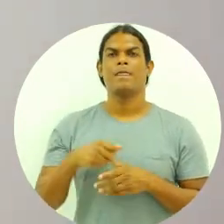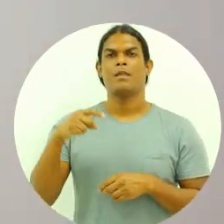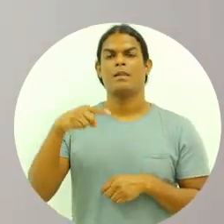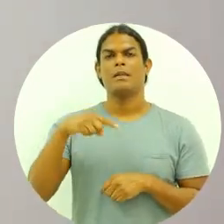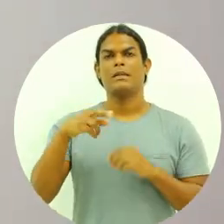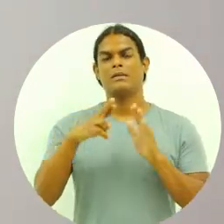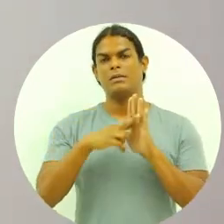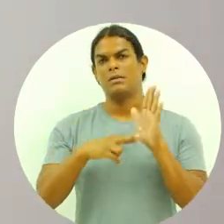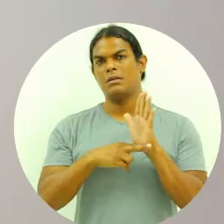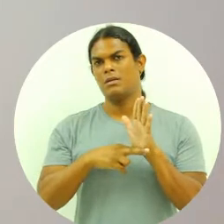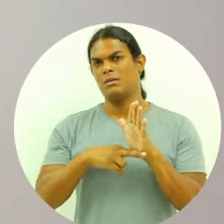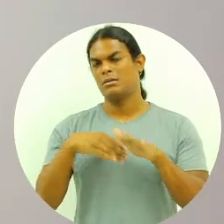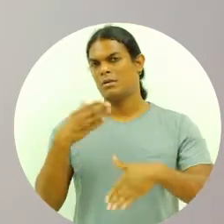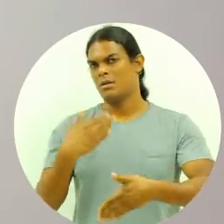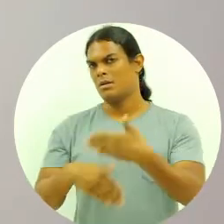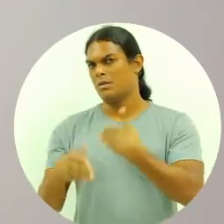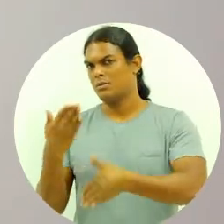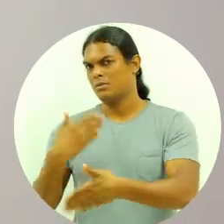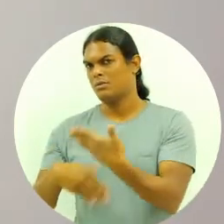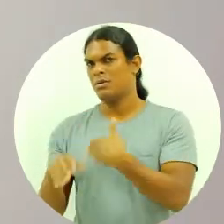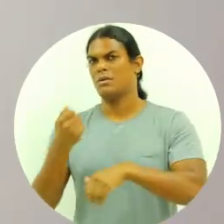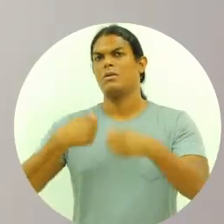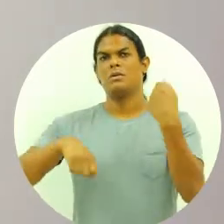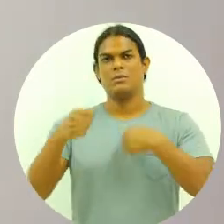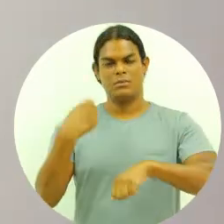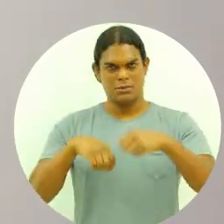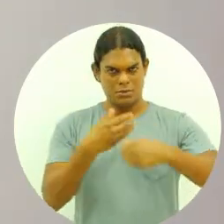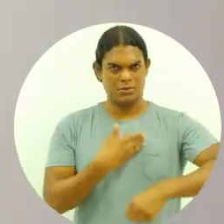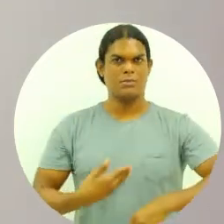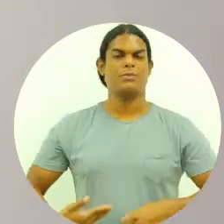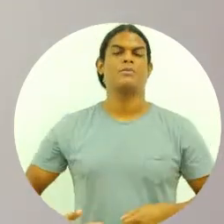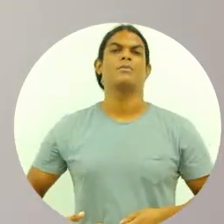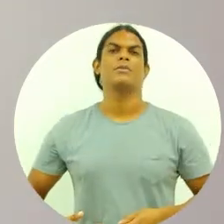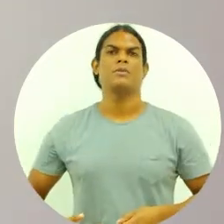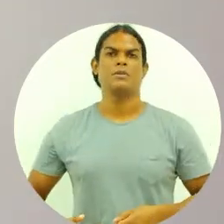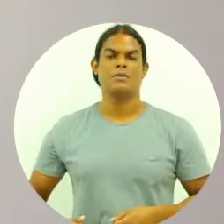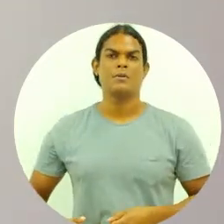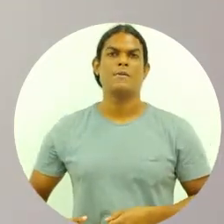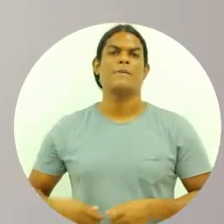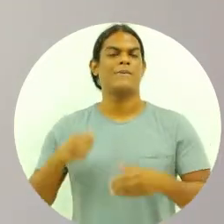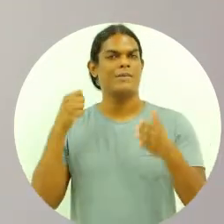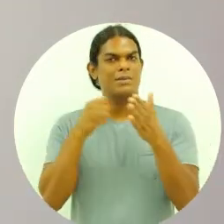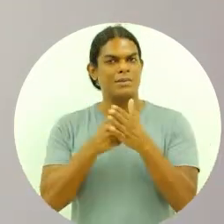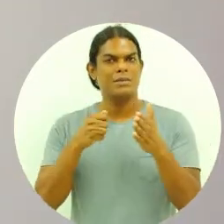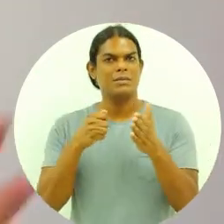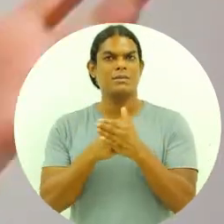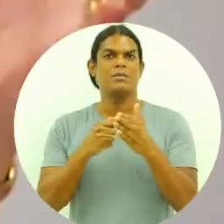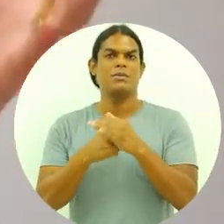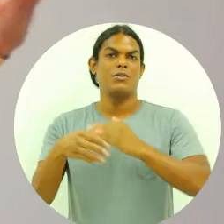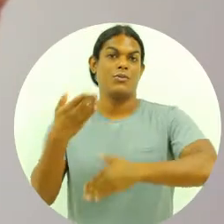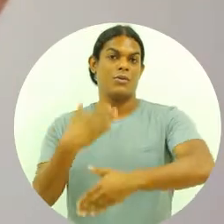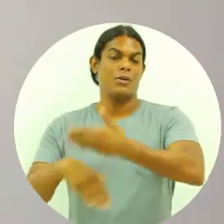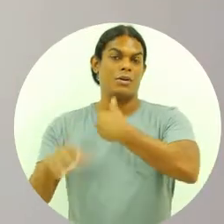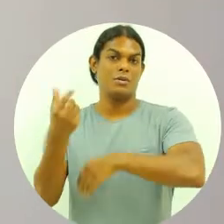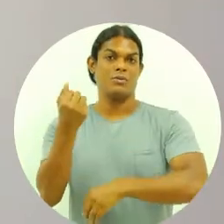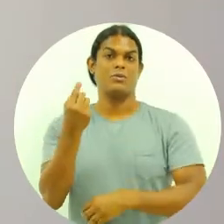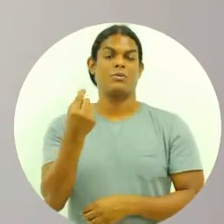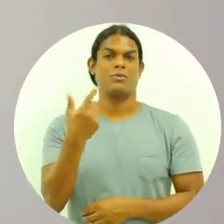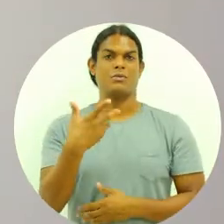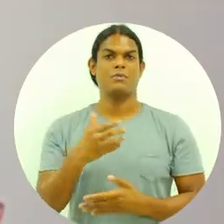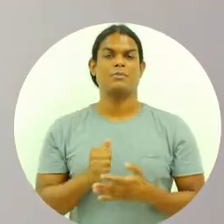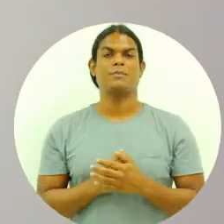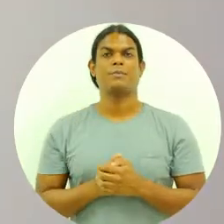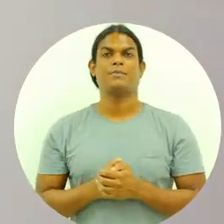relacionada à administração pública quando se exige dela uma relação econômica de custo-benefício, ou